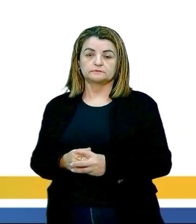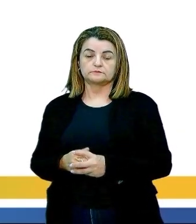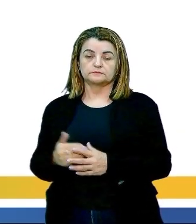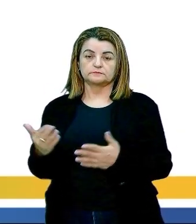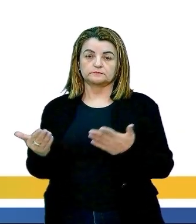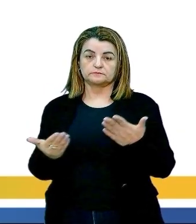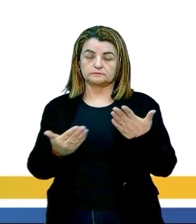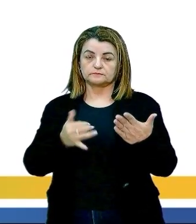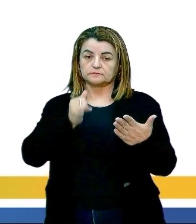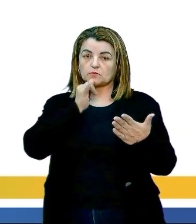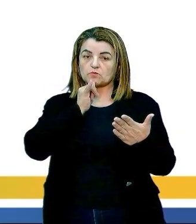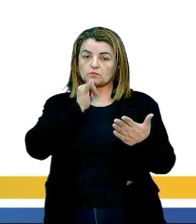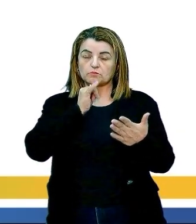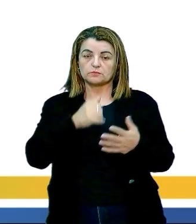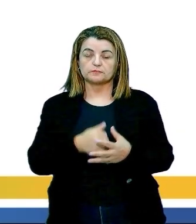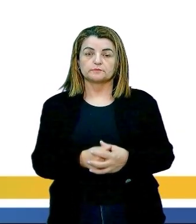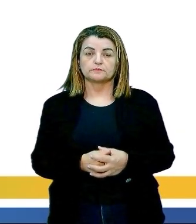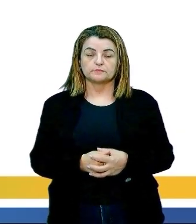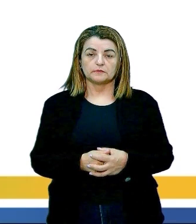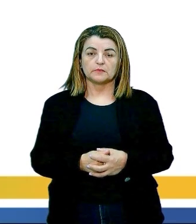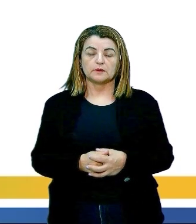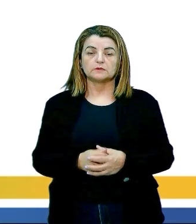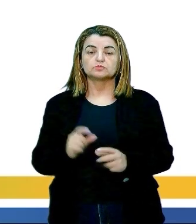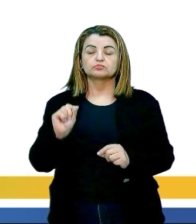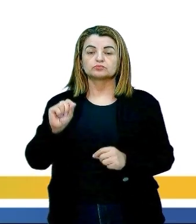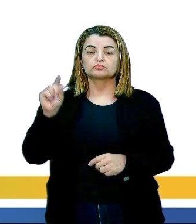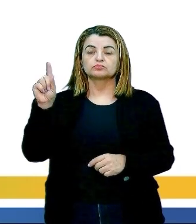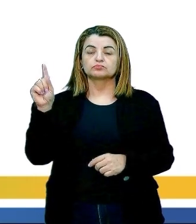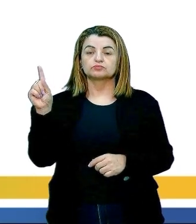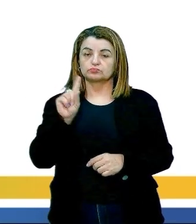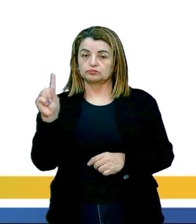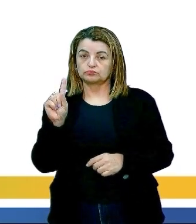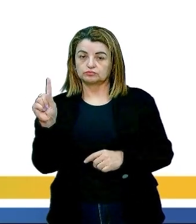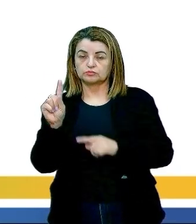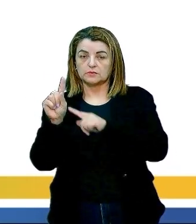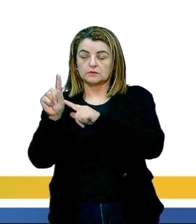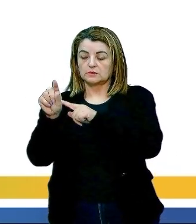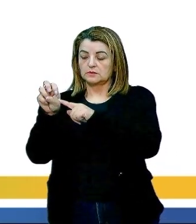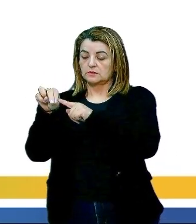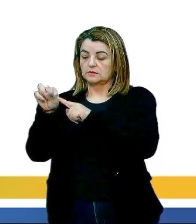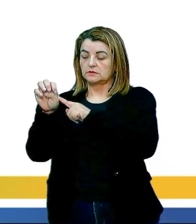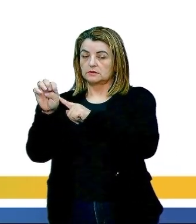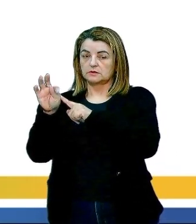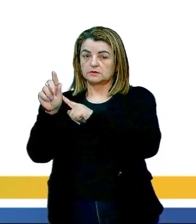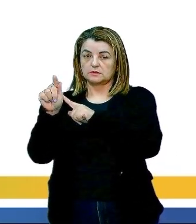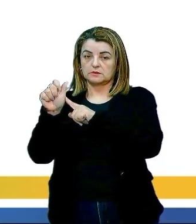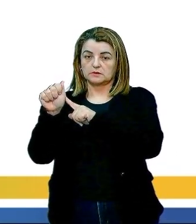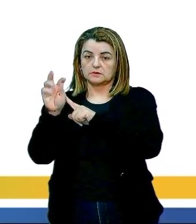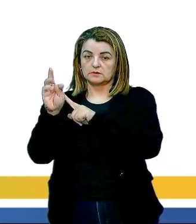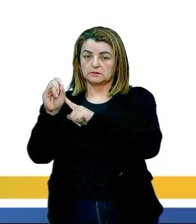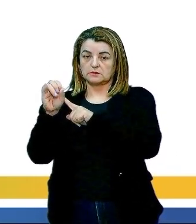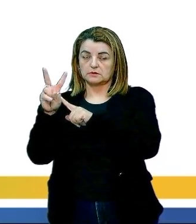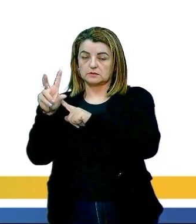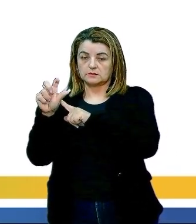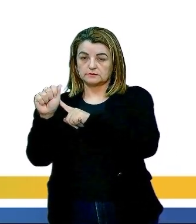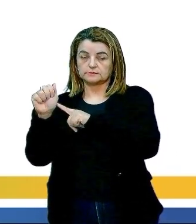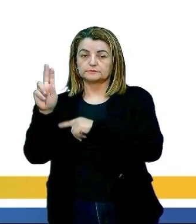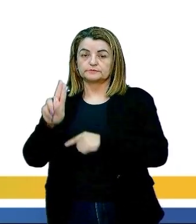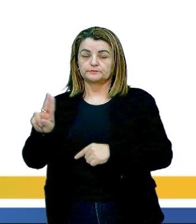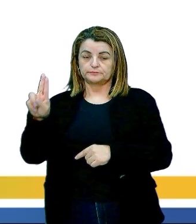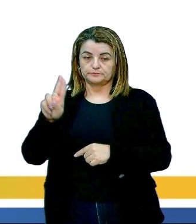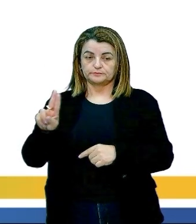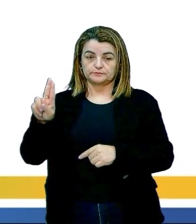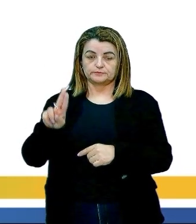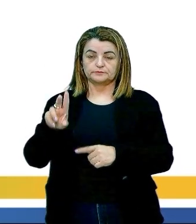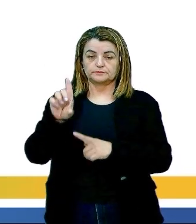Agora temos alguns exemplos de forma negativa, ok? No caso ali, para a terceira pessoa do singular, utilizamos